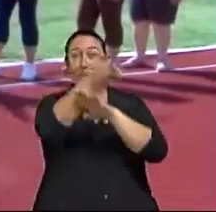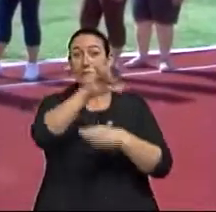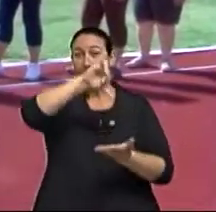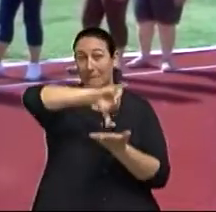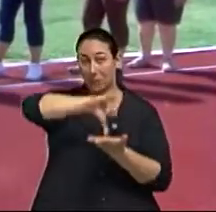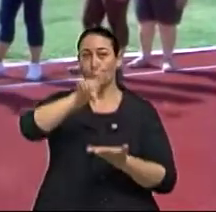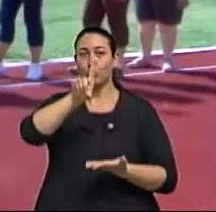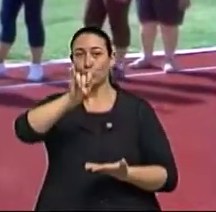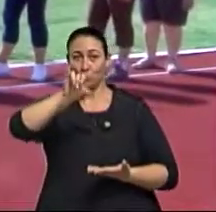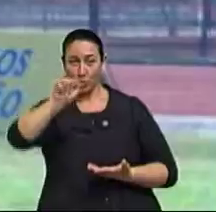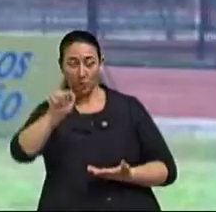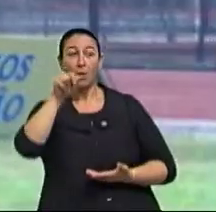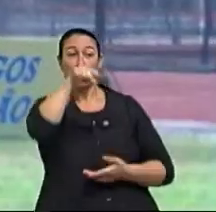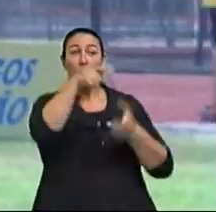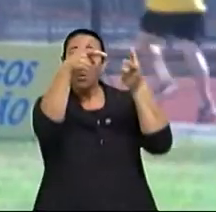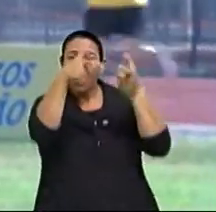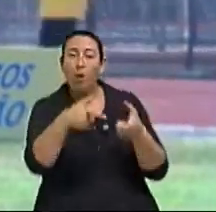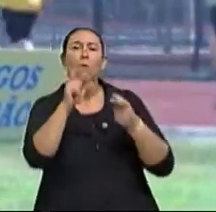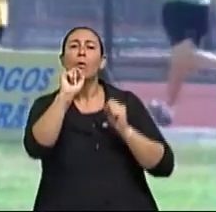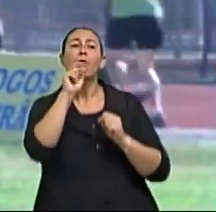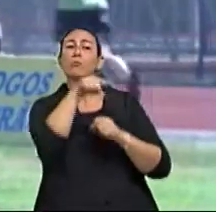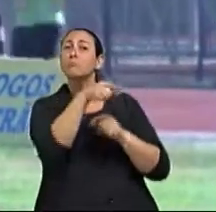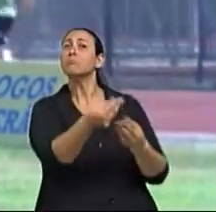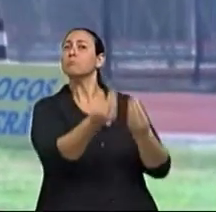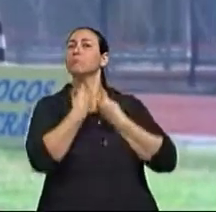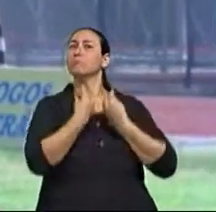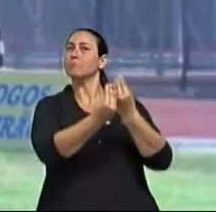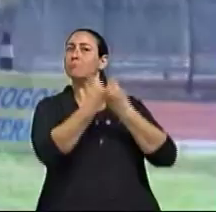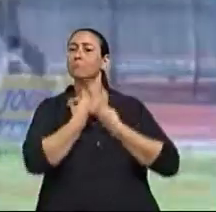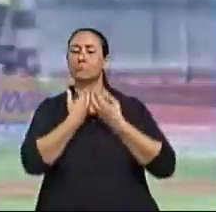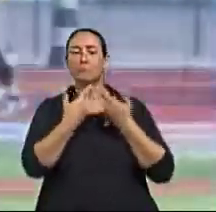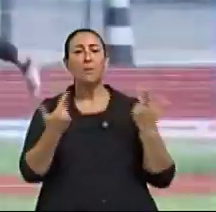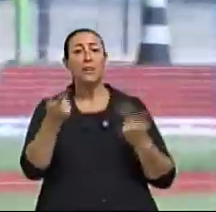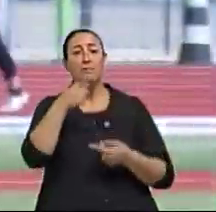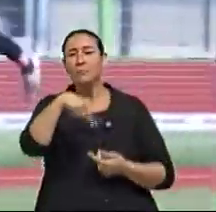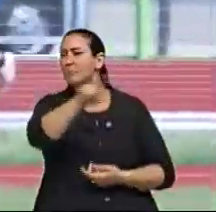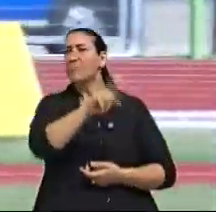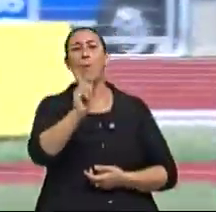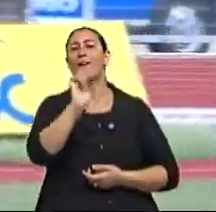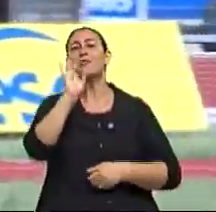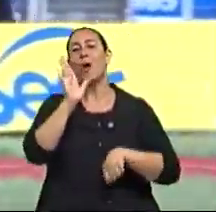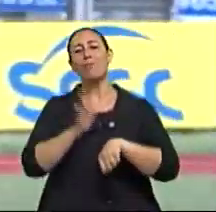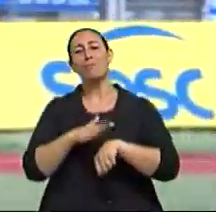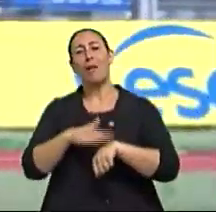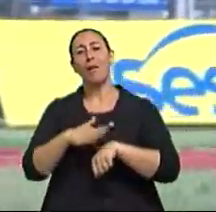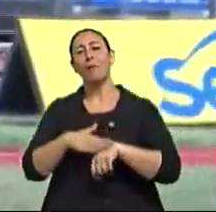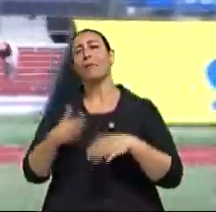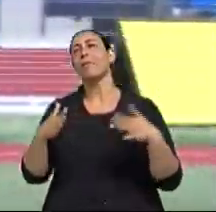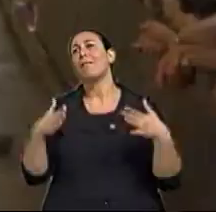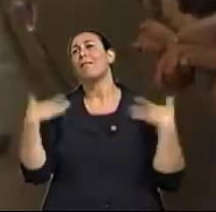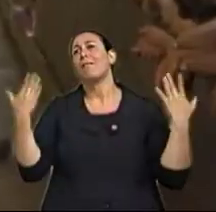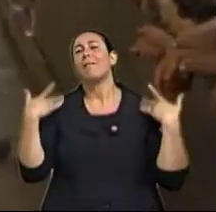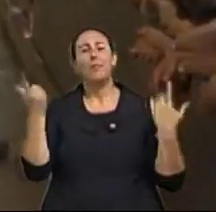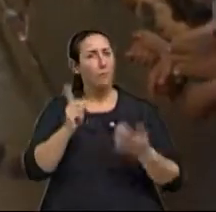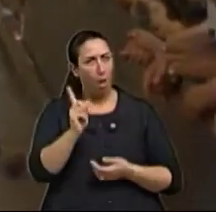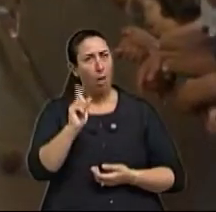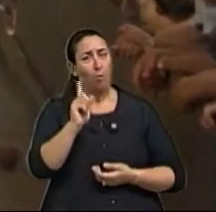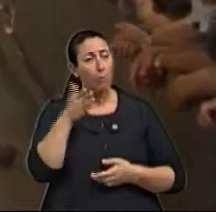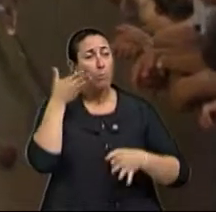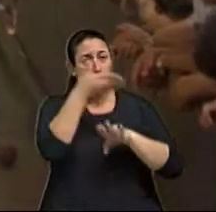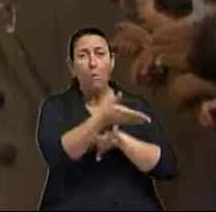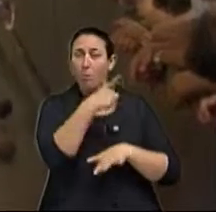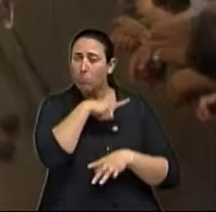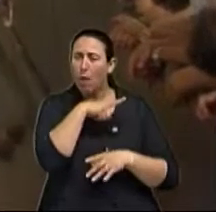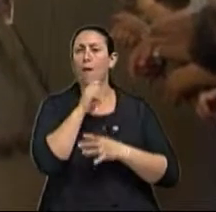propiciar um cuidado ao idoso, não, eles não são meros passatempos, né? Então,